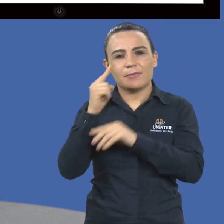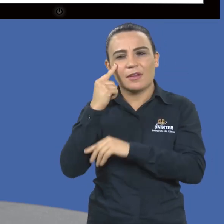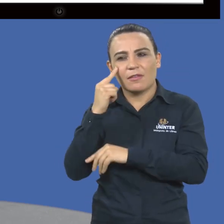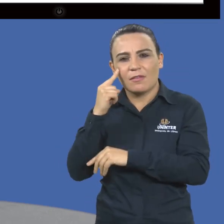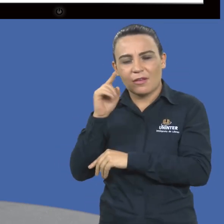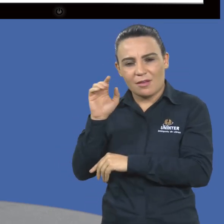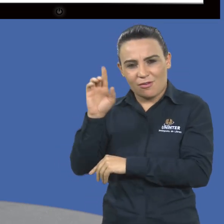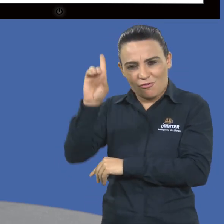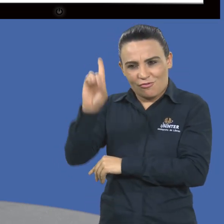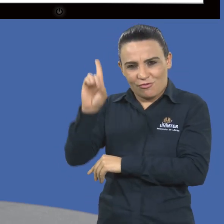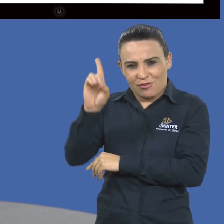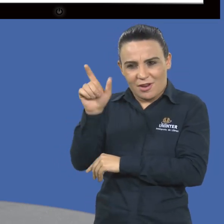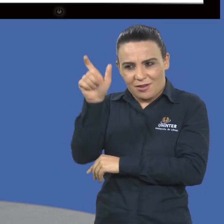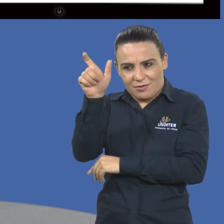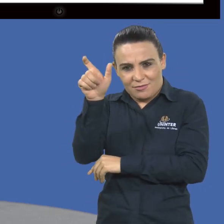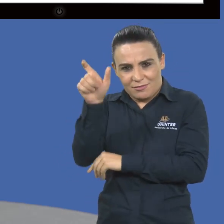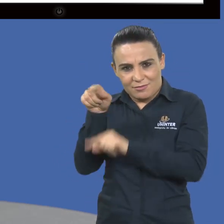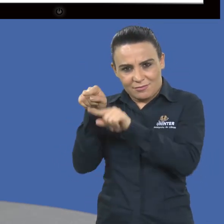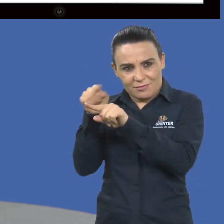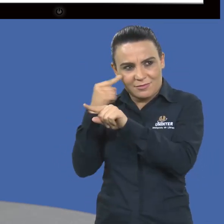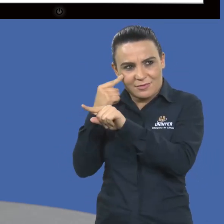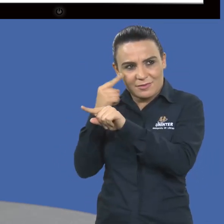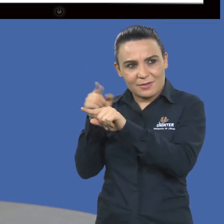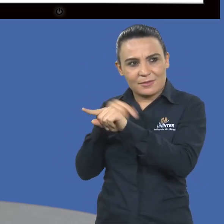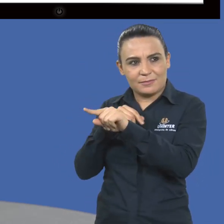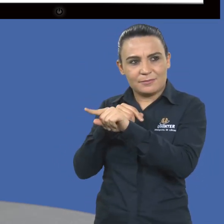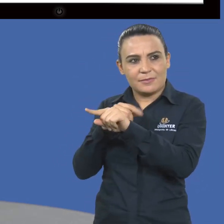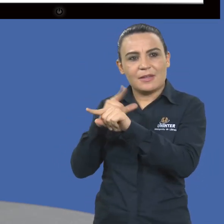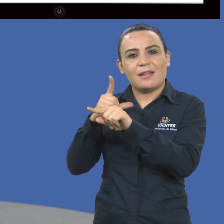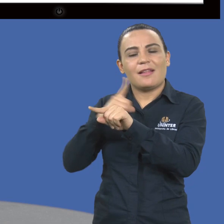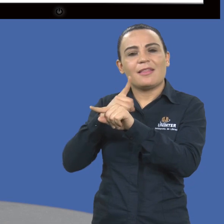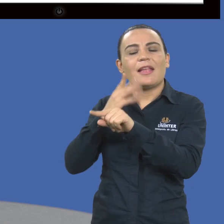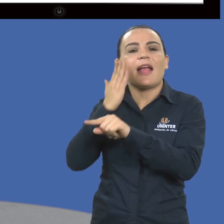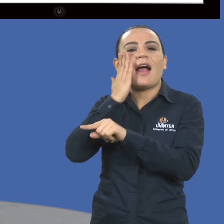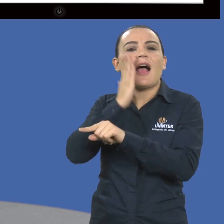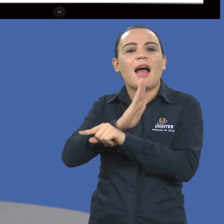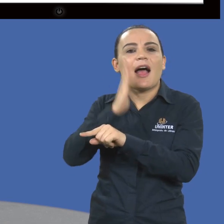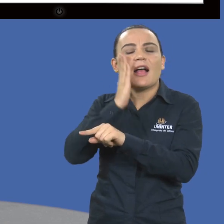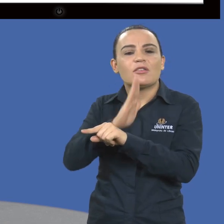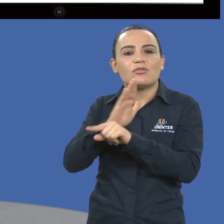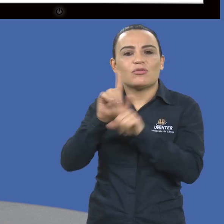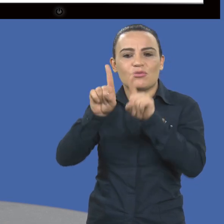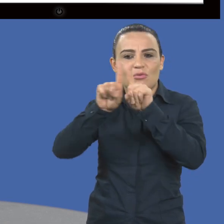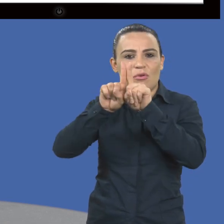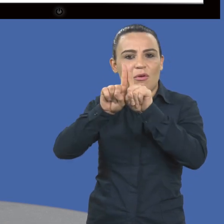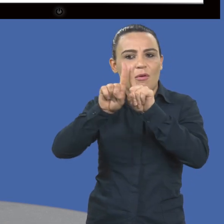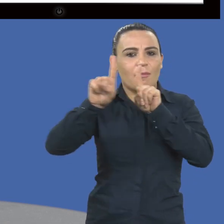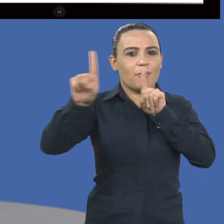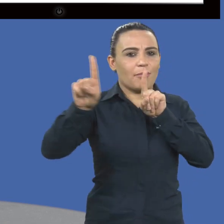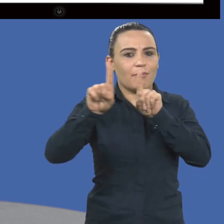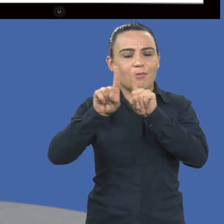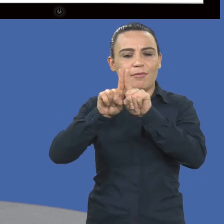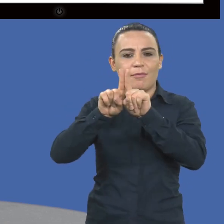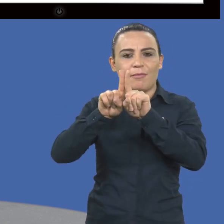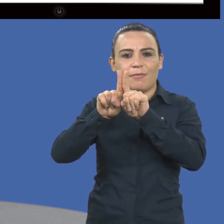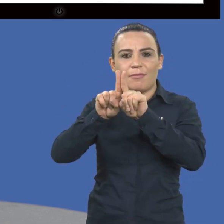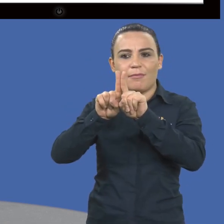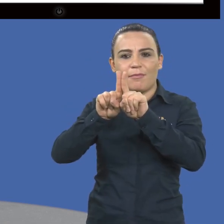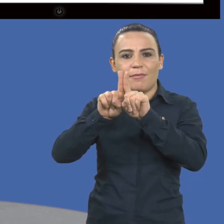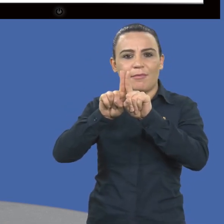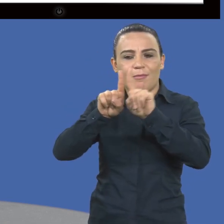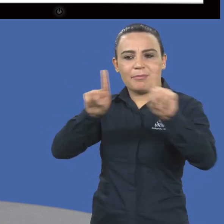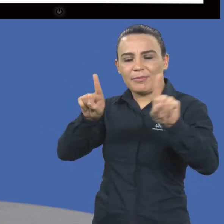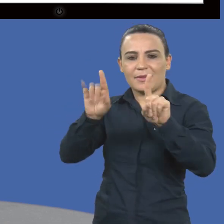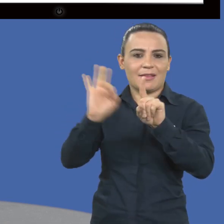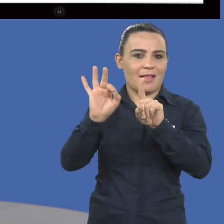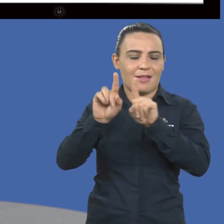no cantinho direito, vocês veem que 2 azuizinhos não se separaram